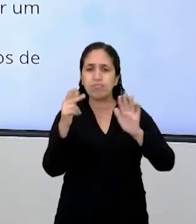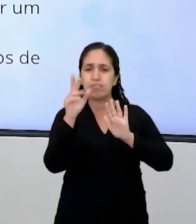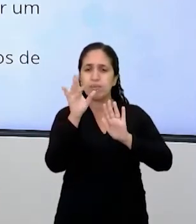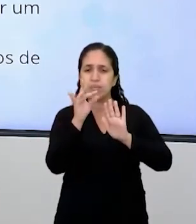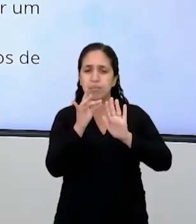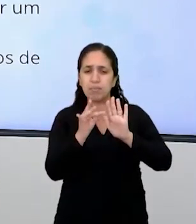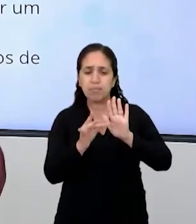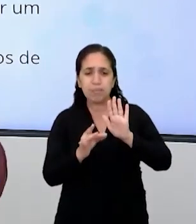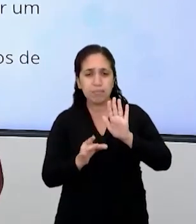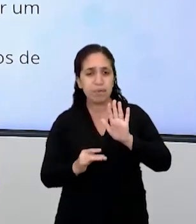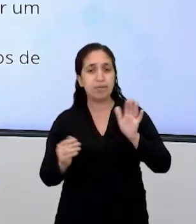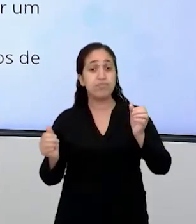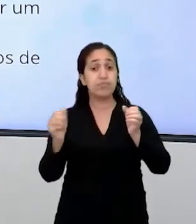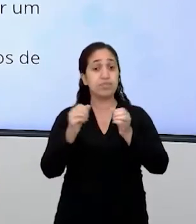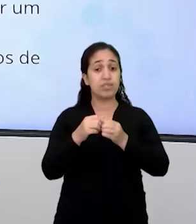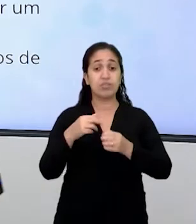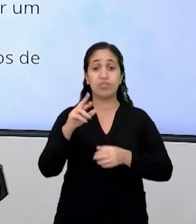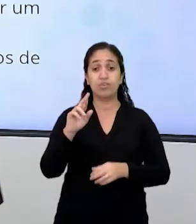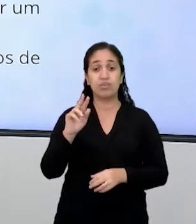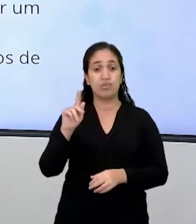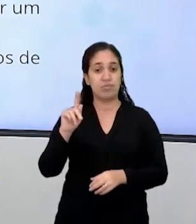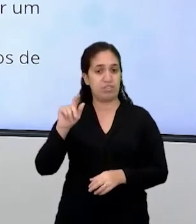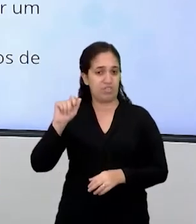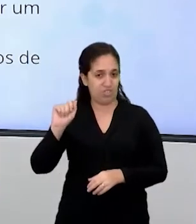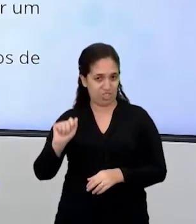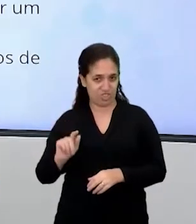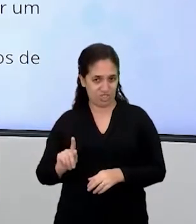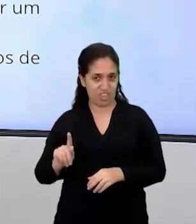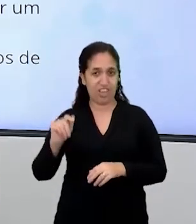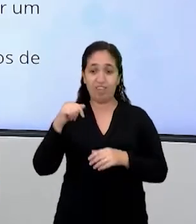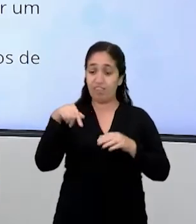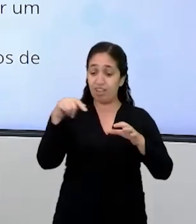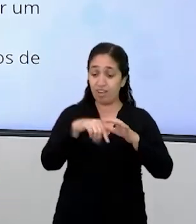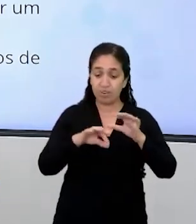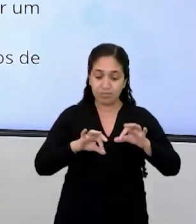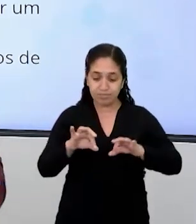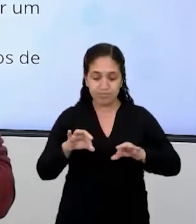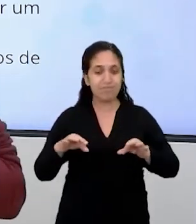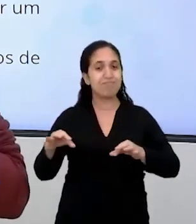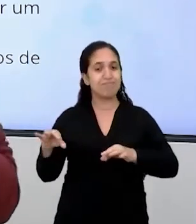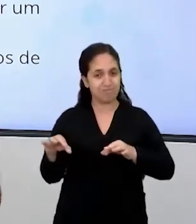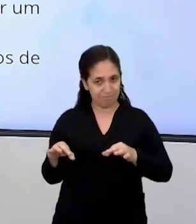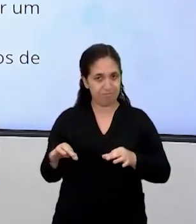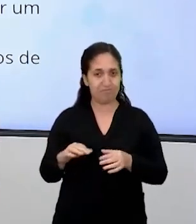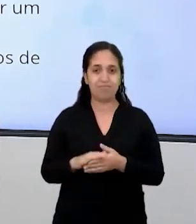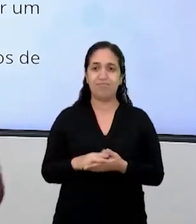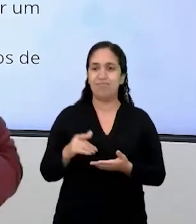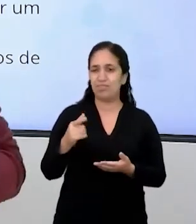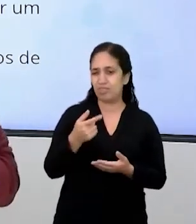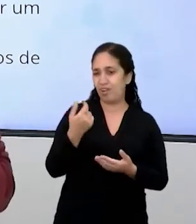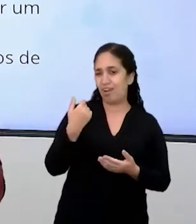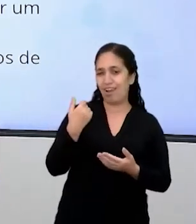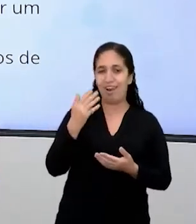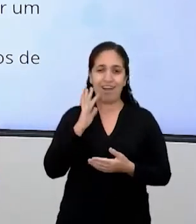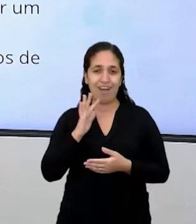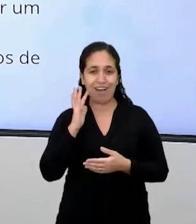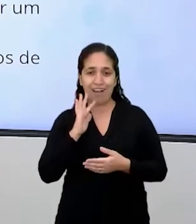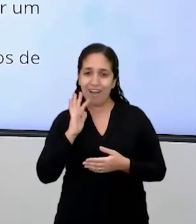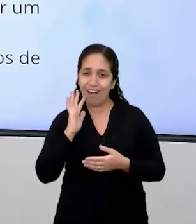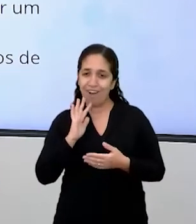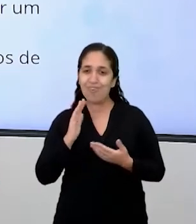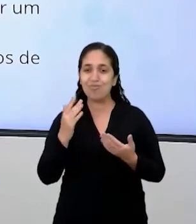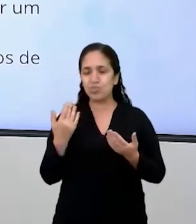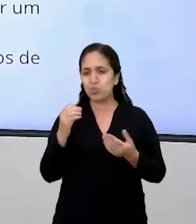compõem o RPG na jogada propriamente dita, para que isso ficasse mais gostoso, mais atrativo